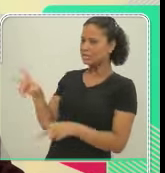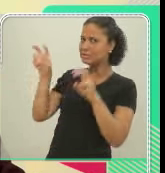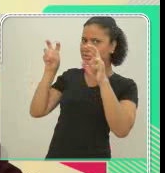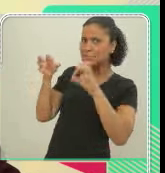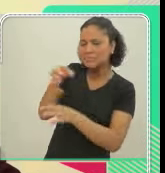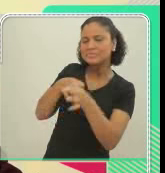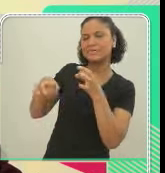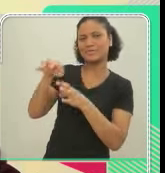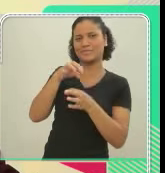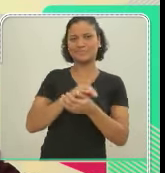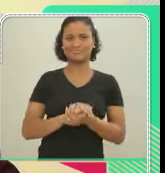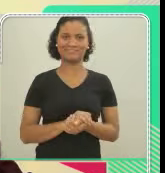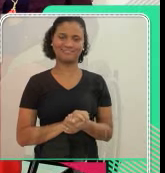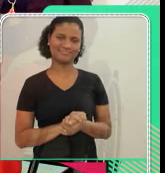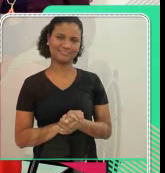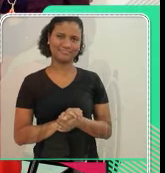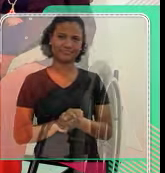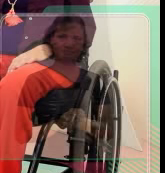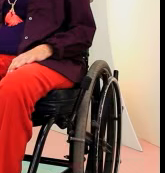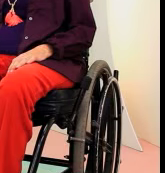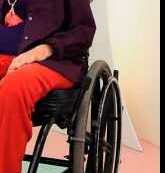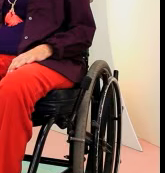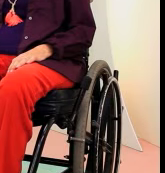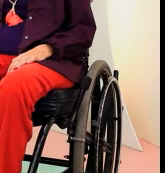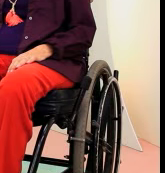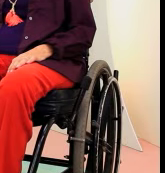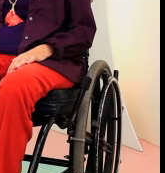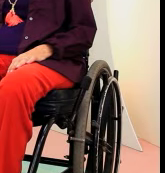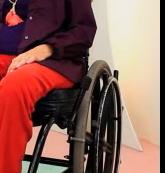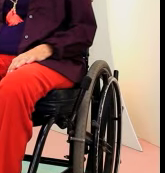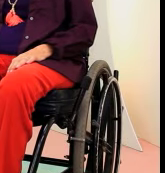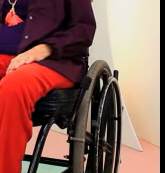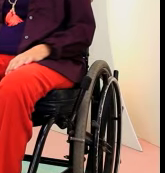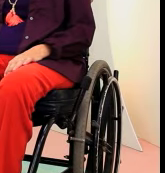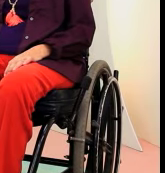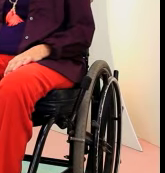obrigada pela sua presença aqui. E essa foi mais uma entrevista super interessante sobre células-tronco.